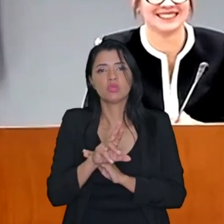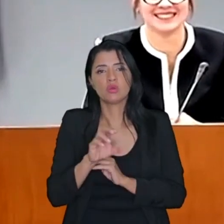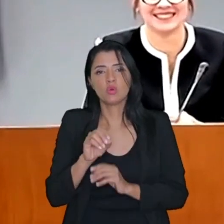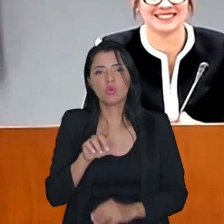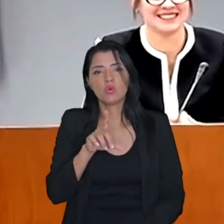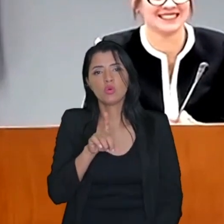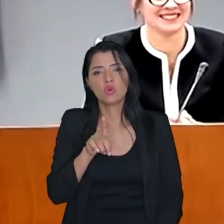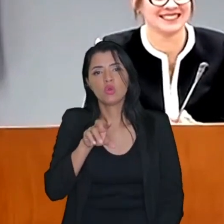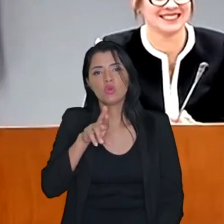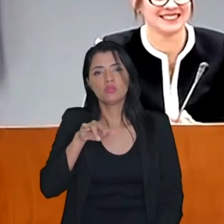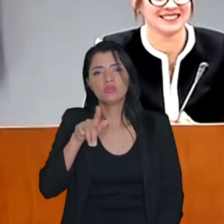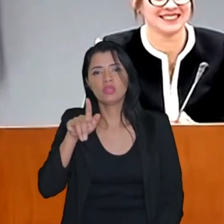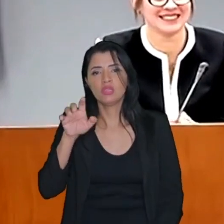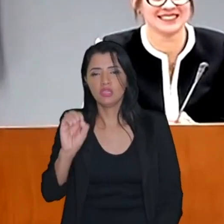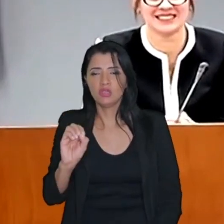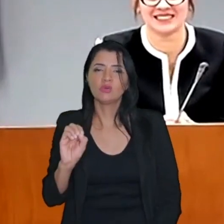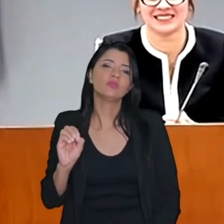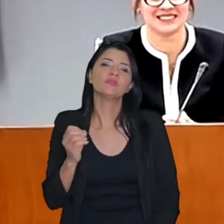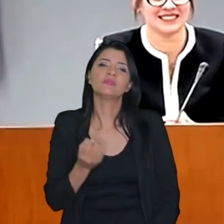Rodrigo.